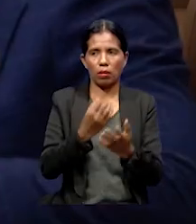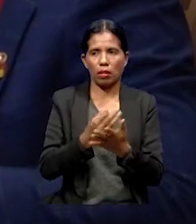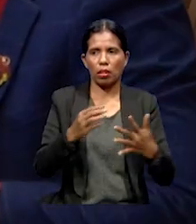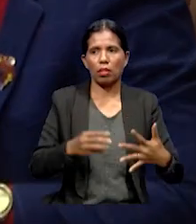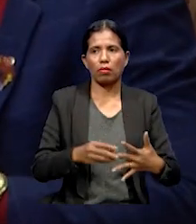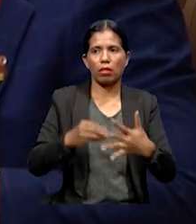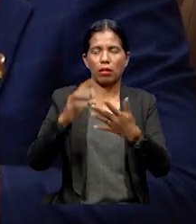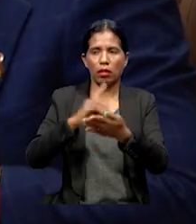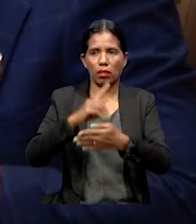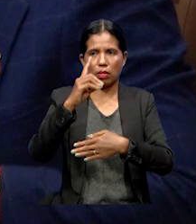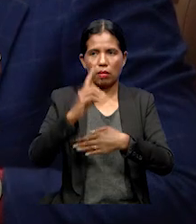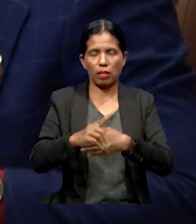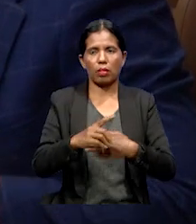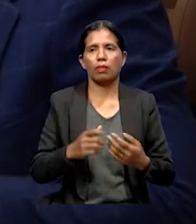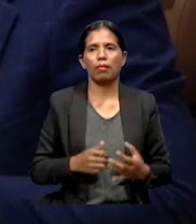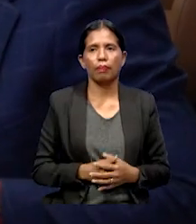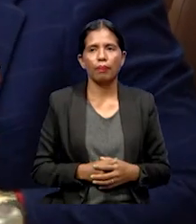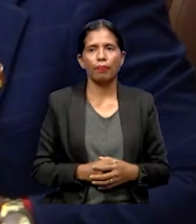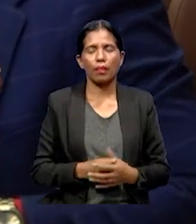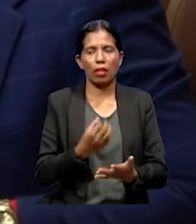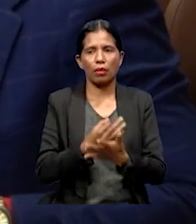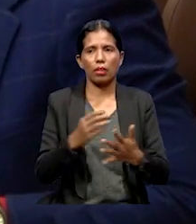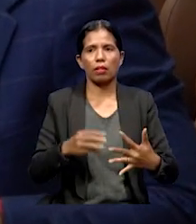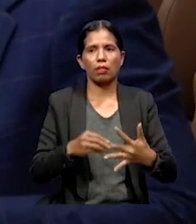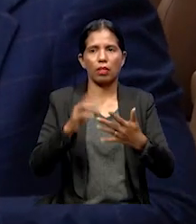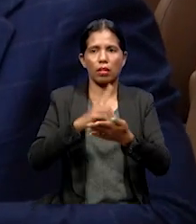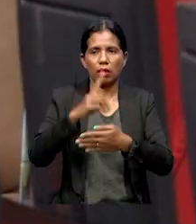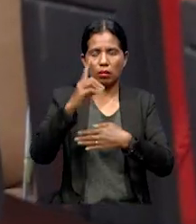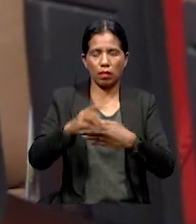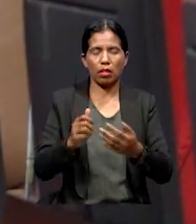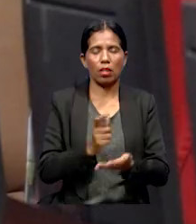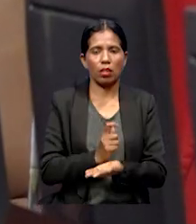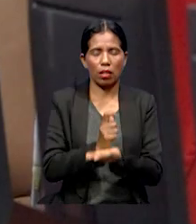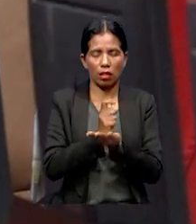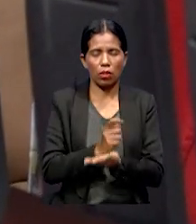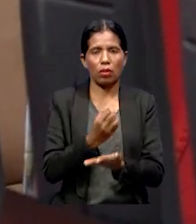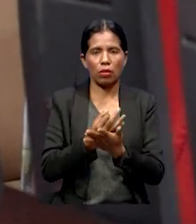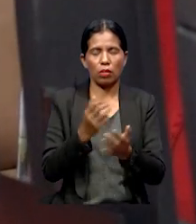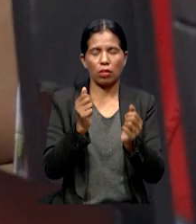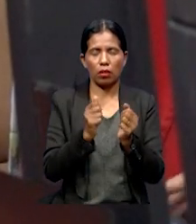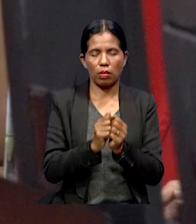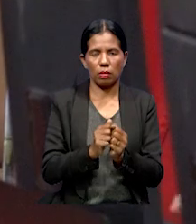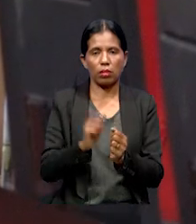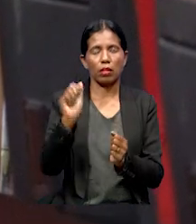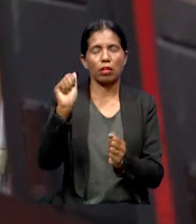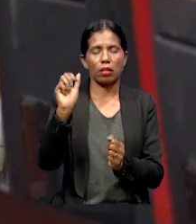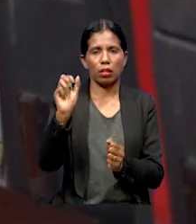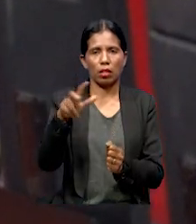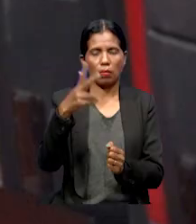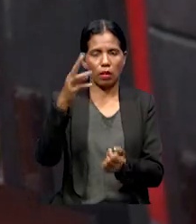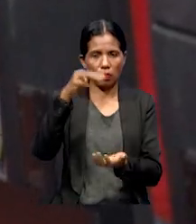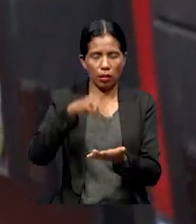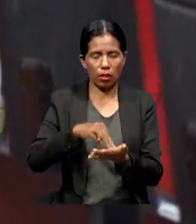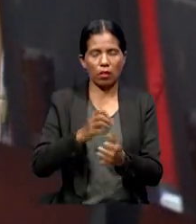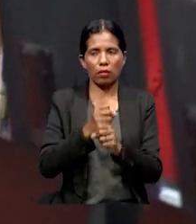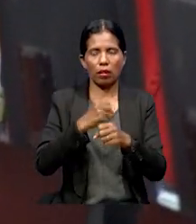para Desenvolvimento Atauru. Fundo Especial para Desenvolvimento Atauru, o montante 1 milhão de centolo, que né, financia